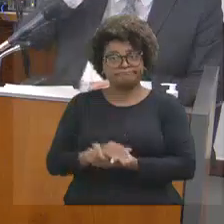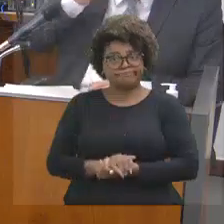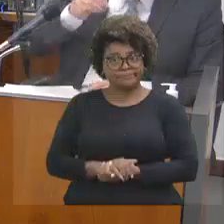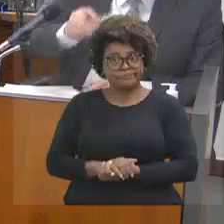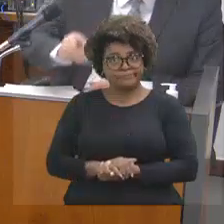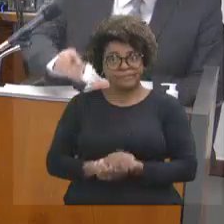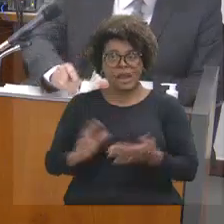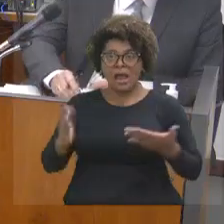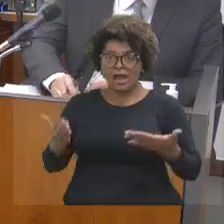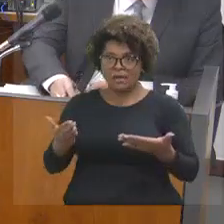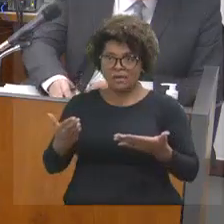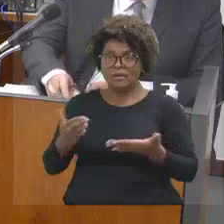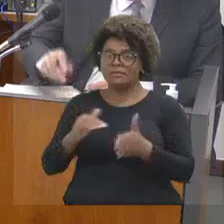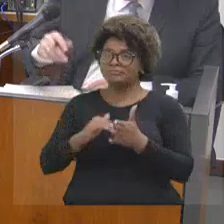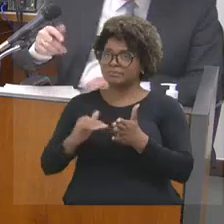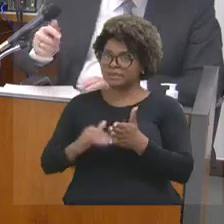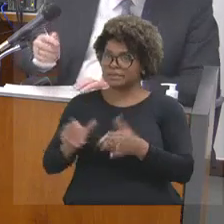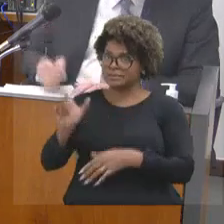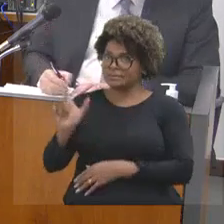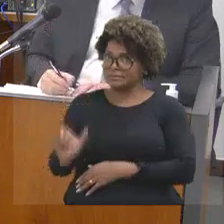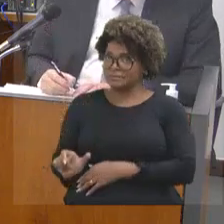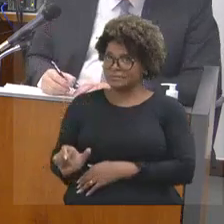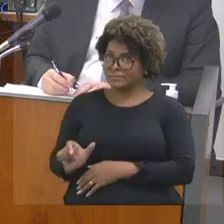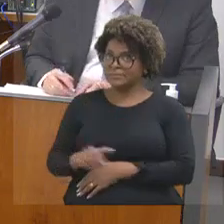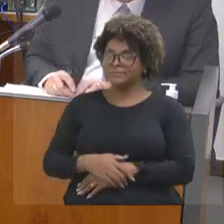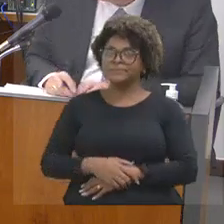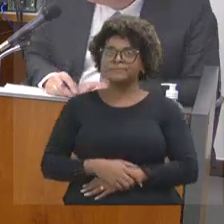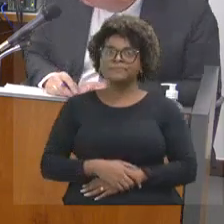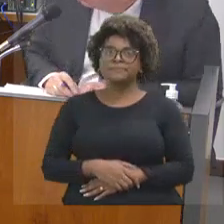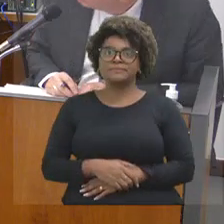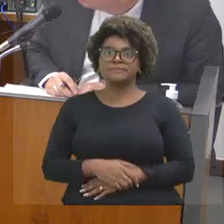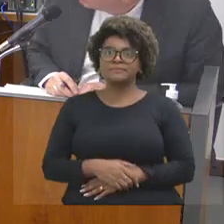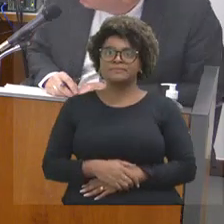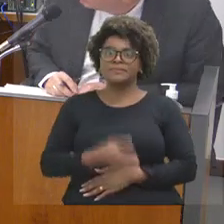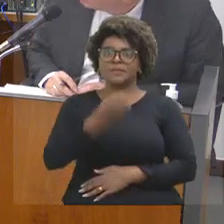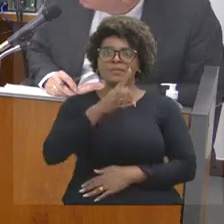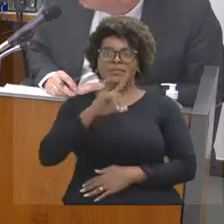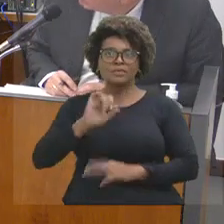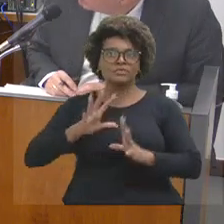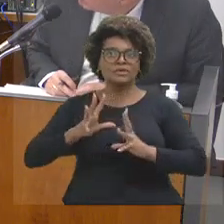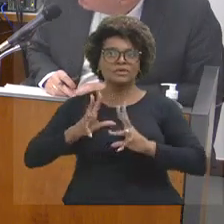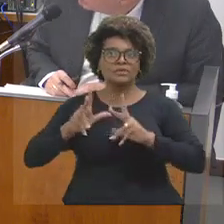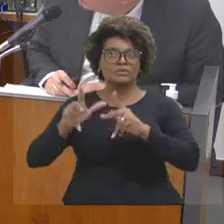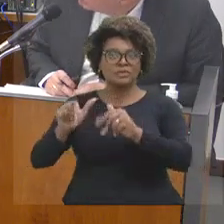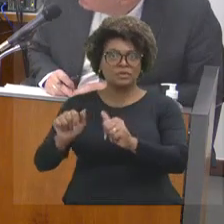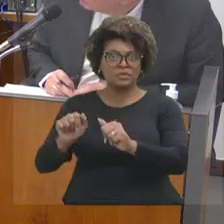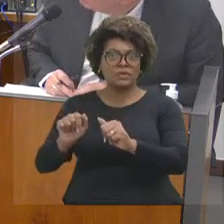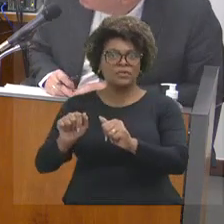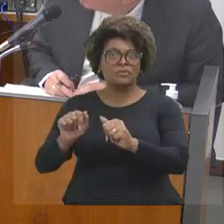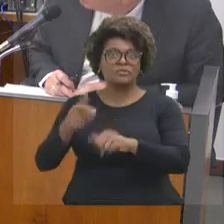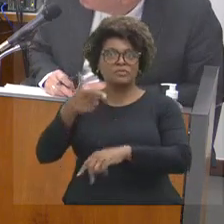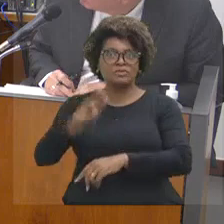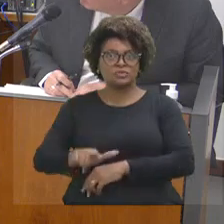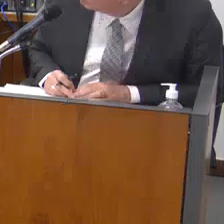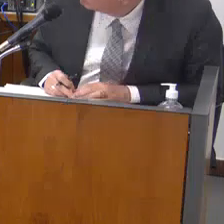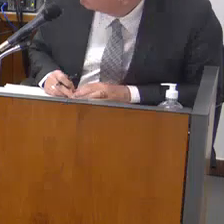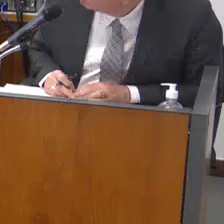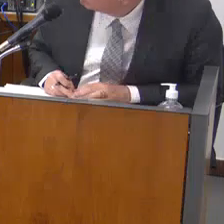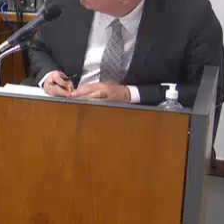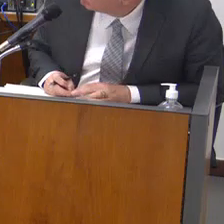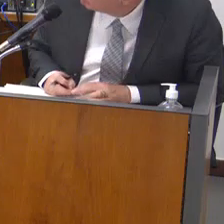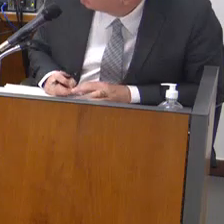com a palavra secretária bom dia bom dia a todos e todos é mais uma vez um prazer estar